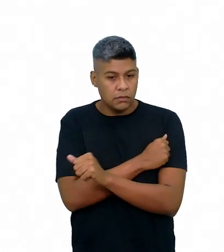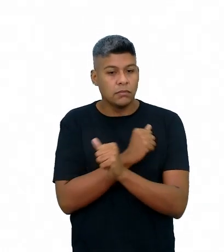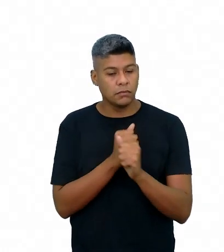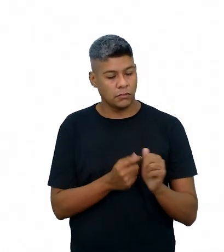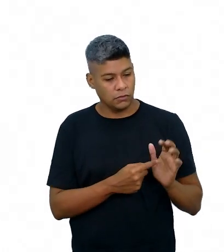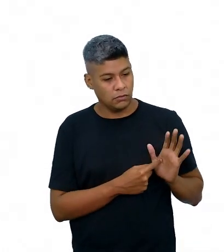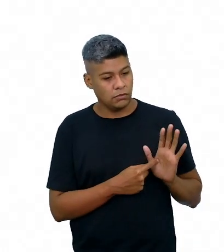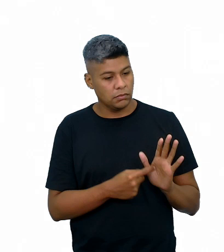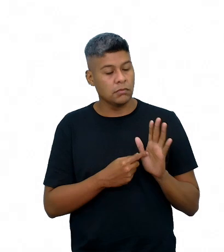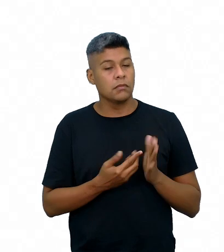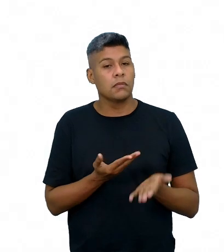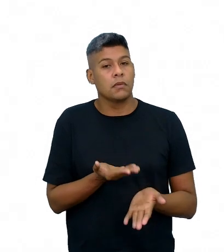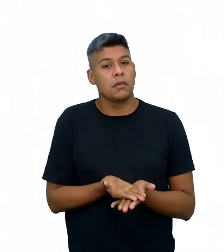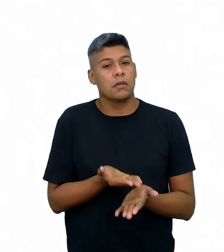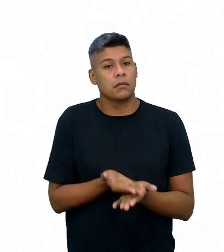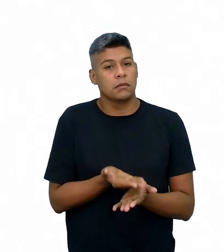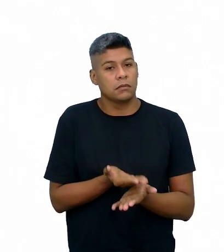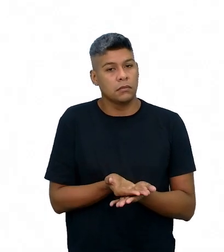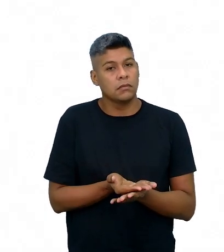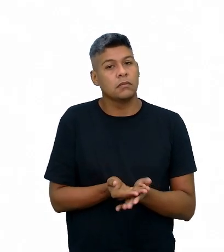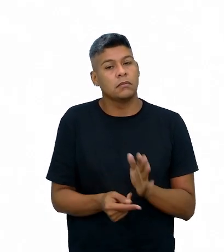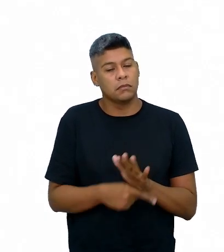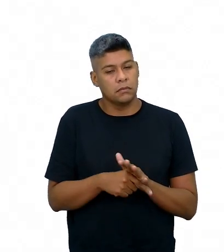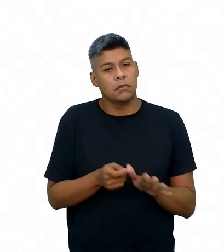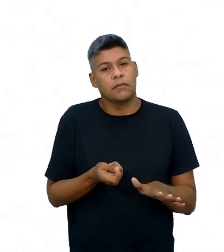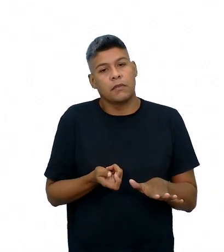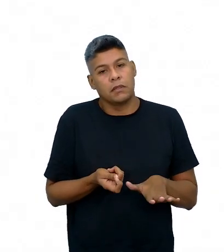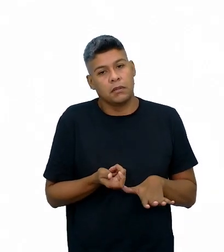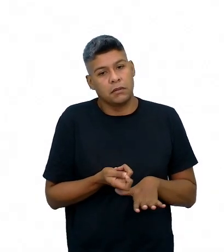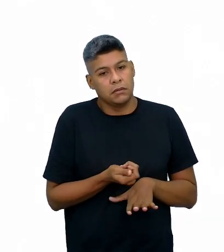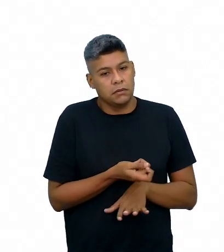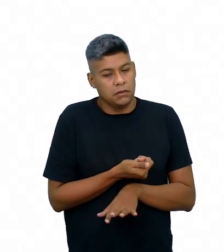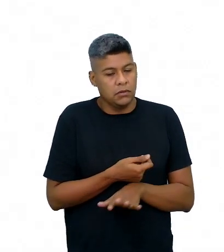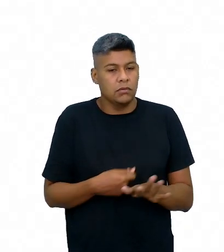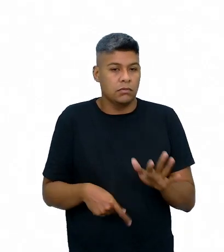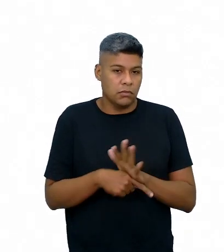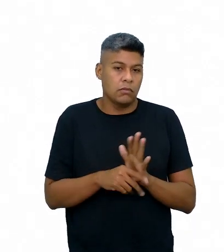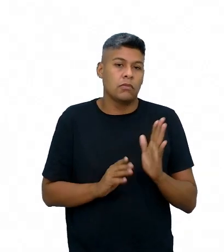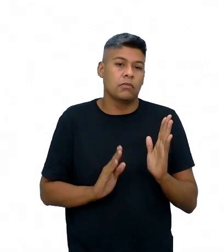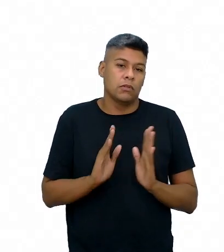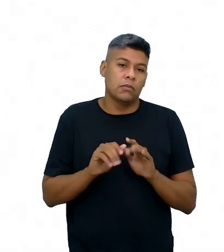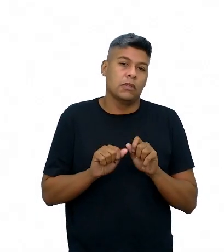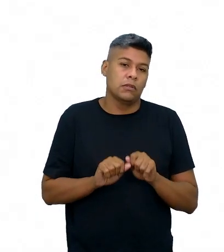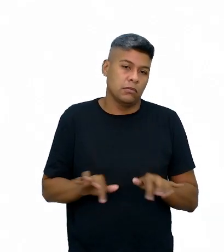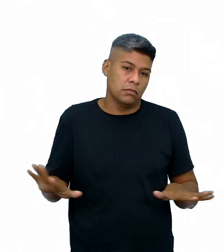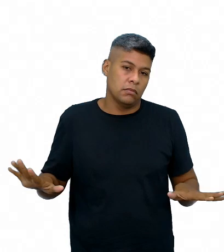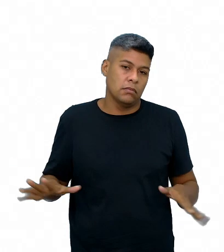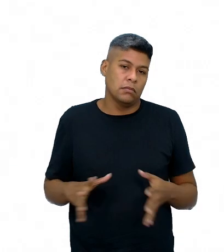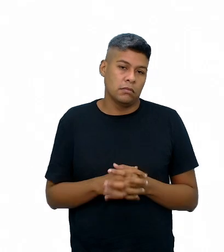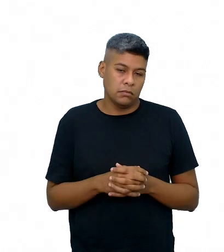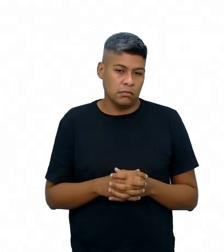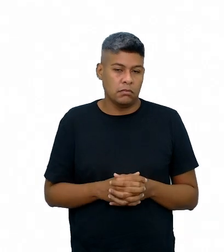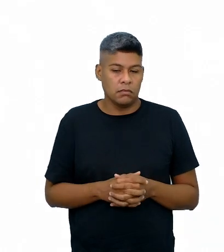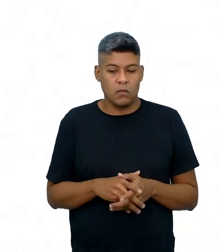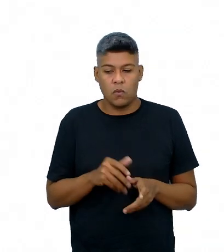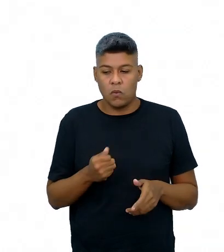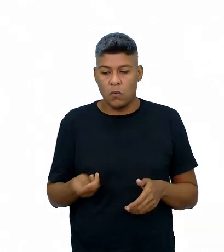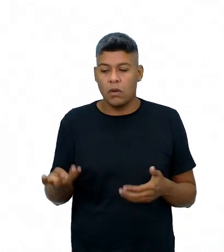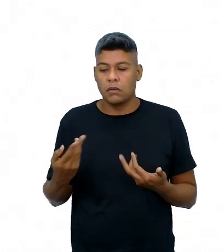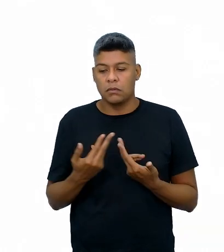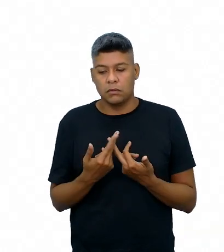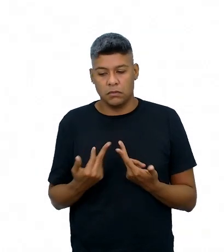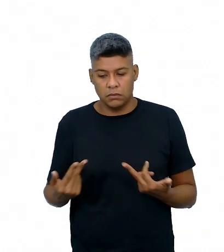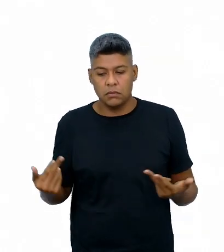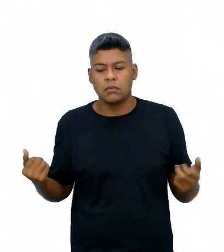trazer para a sala de aula de fake news a respeito desse momento de pandemia? Quantas coisas, né,